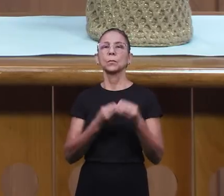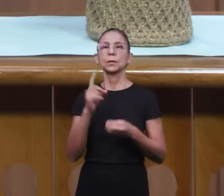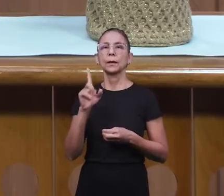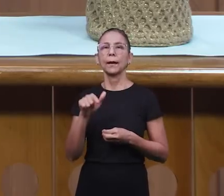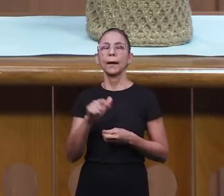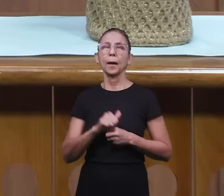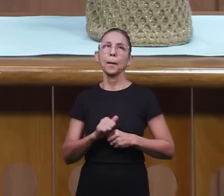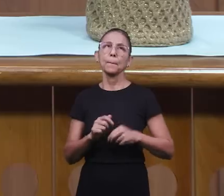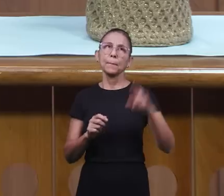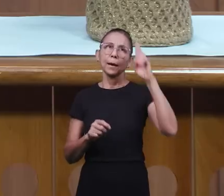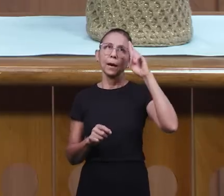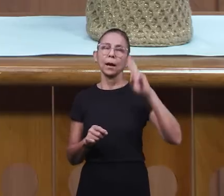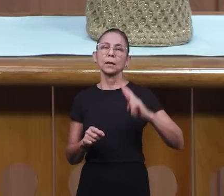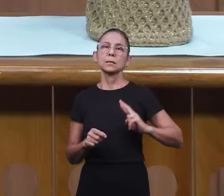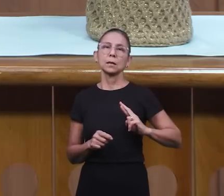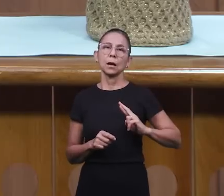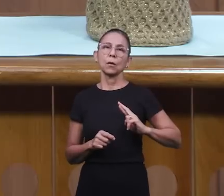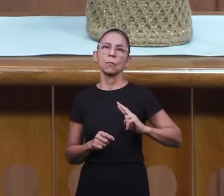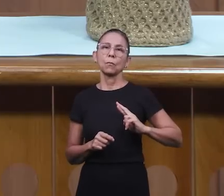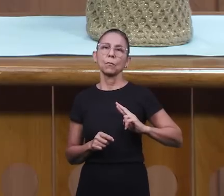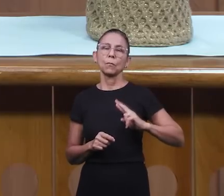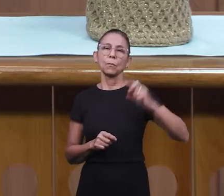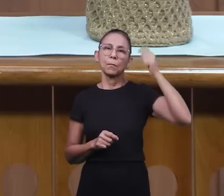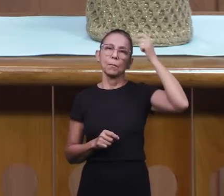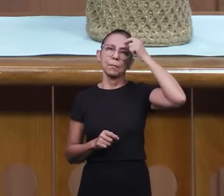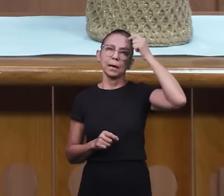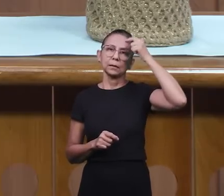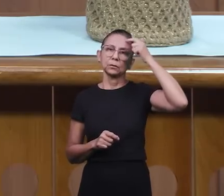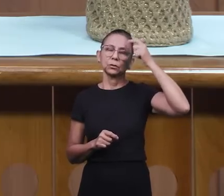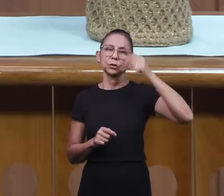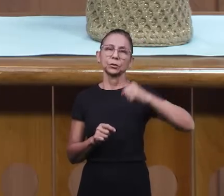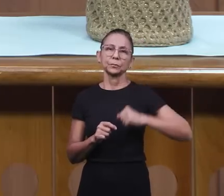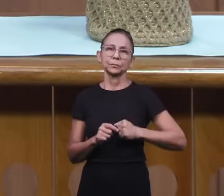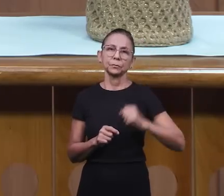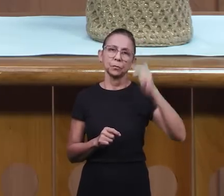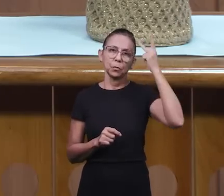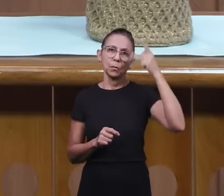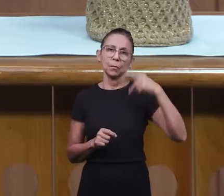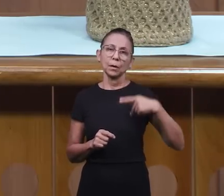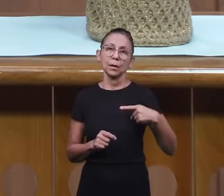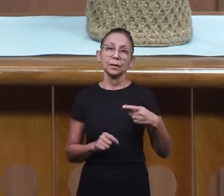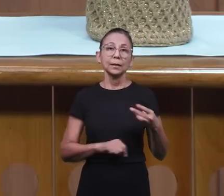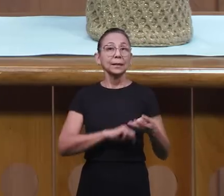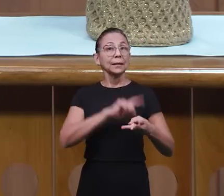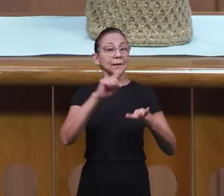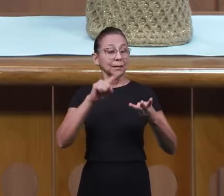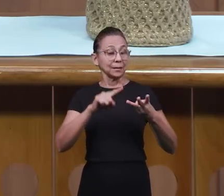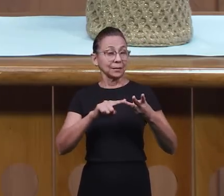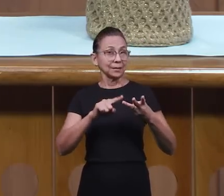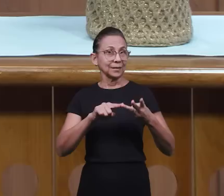razão do homem. Mas tem aquele culto que agrada a Deus, que é o culto segundo a